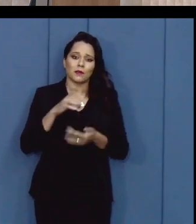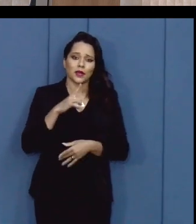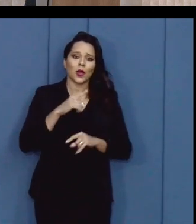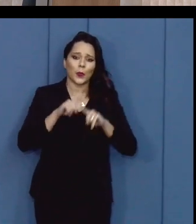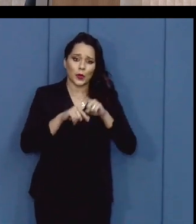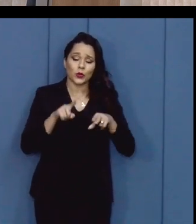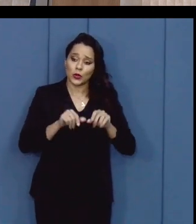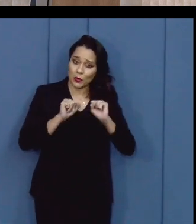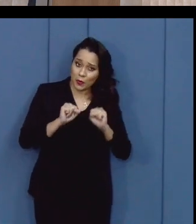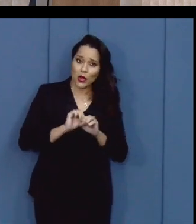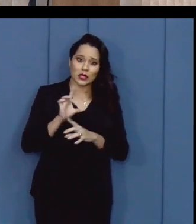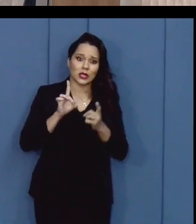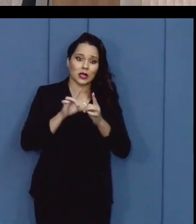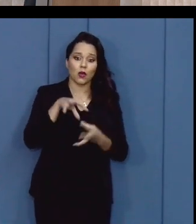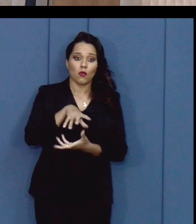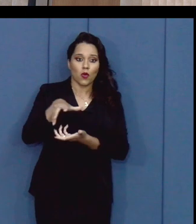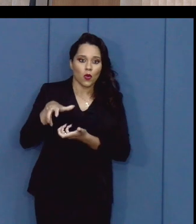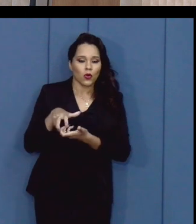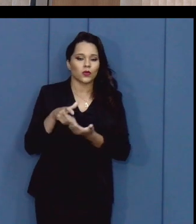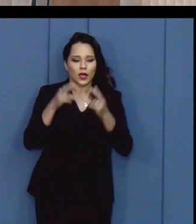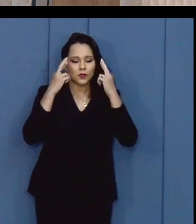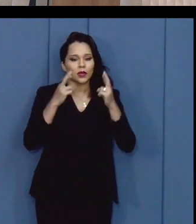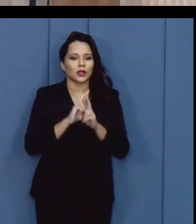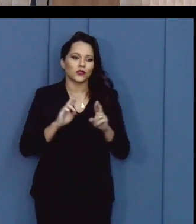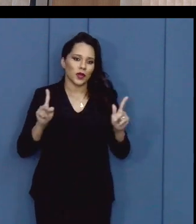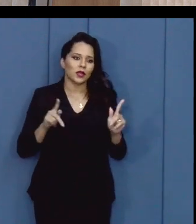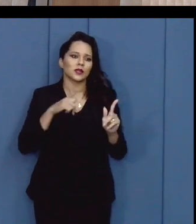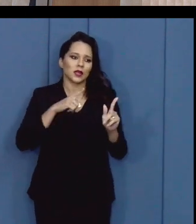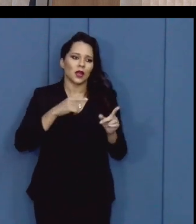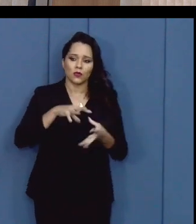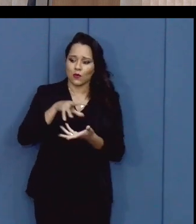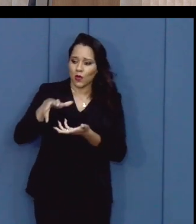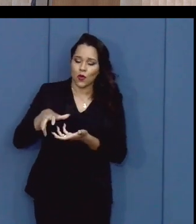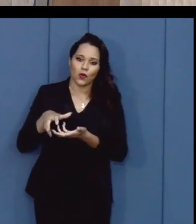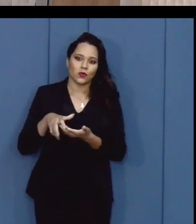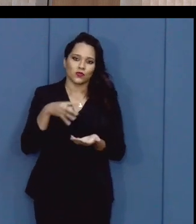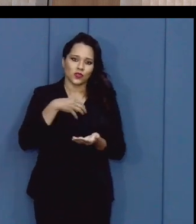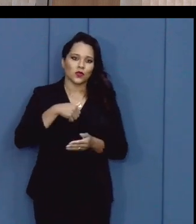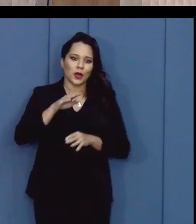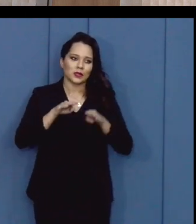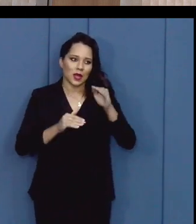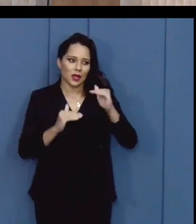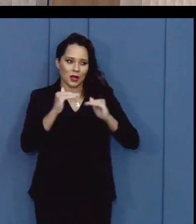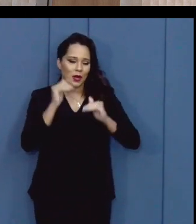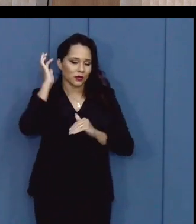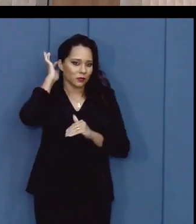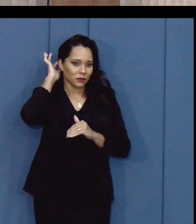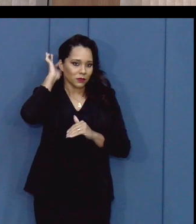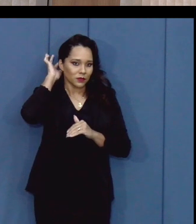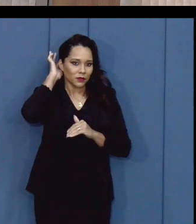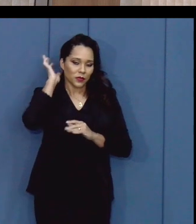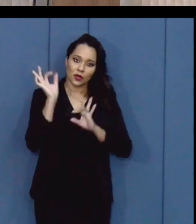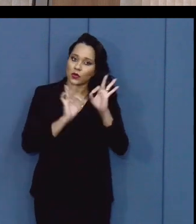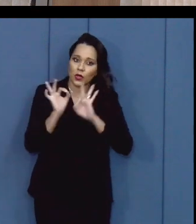se ter um produto que possa atender o mundo, respeitando-se as diferenças que existem no mundo, de uma forma mais equilibrada. Então as